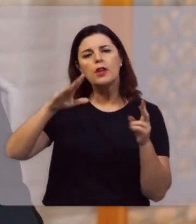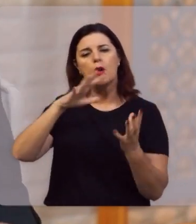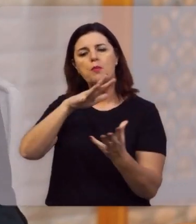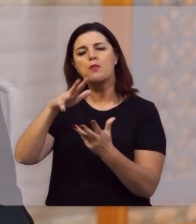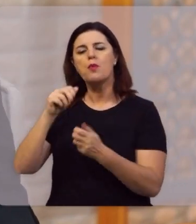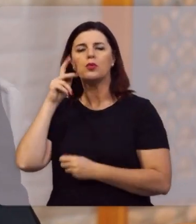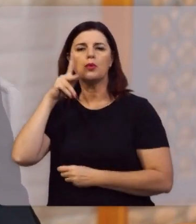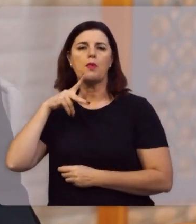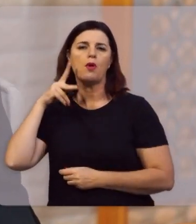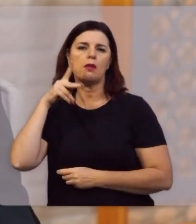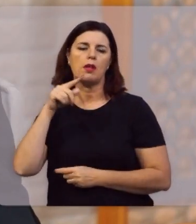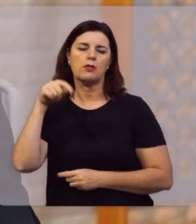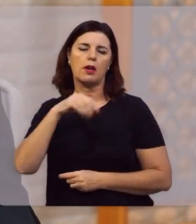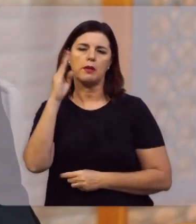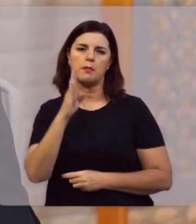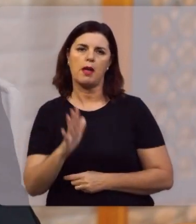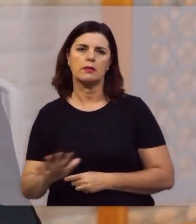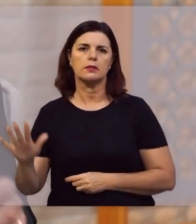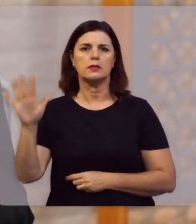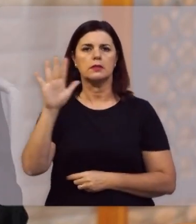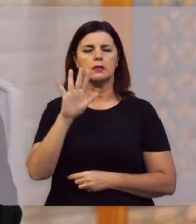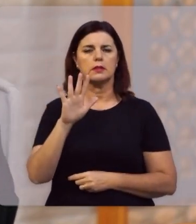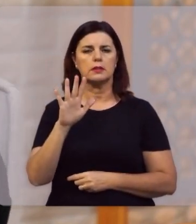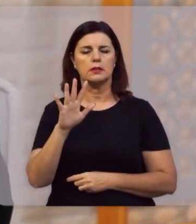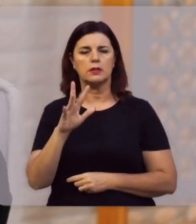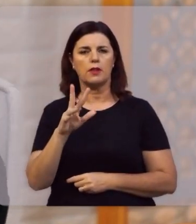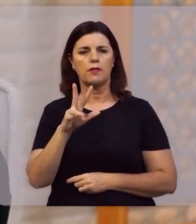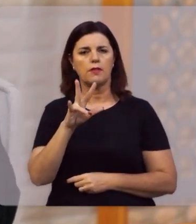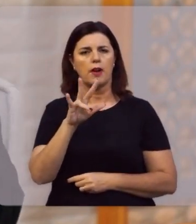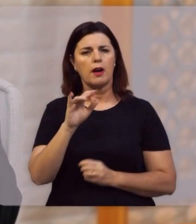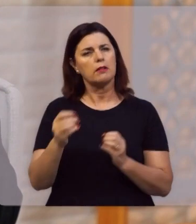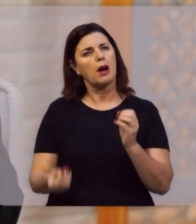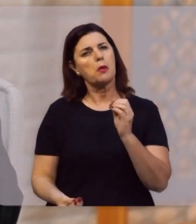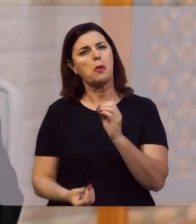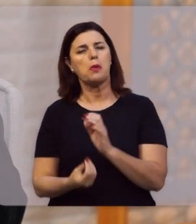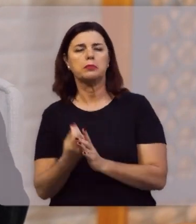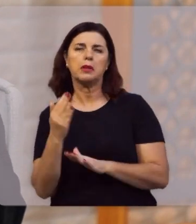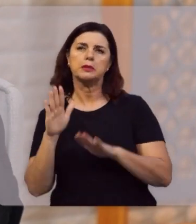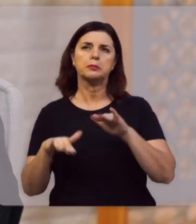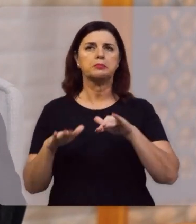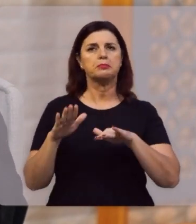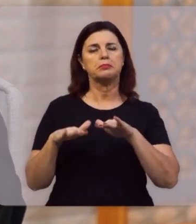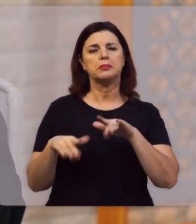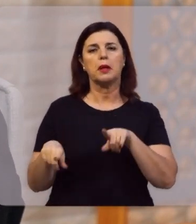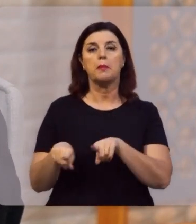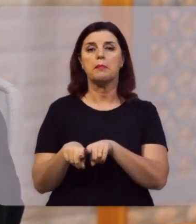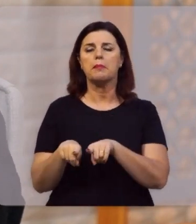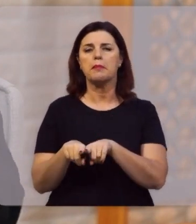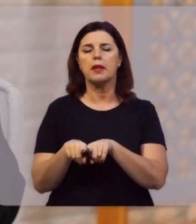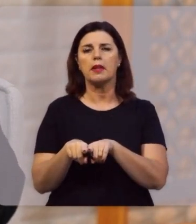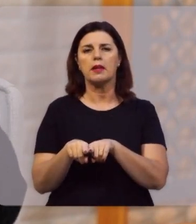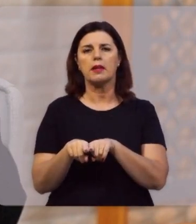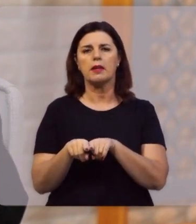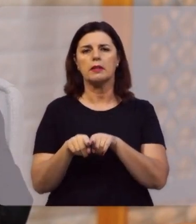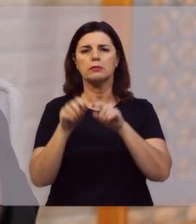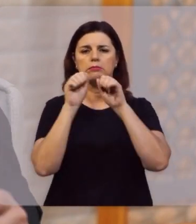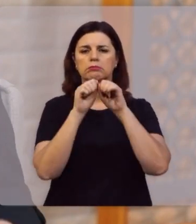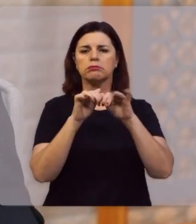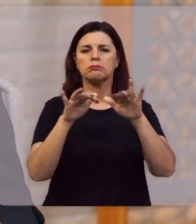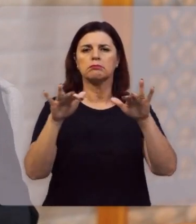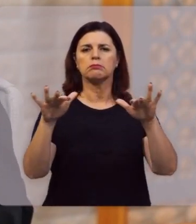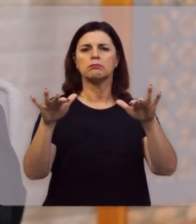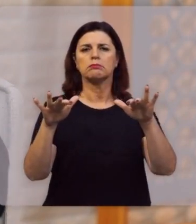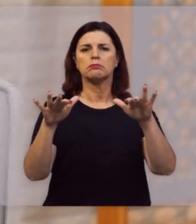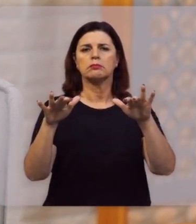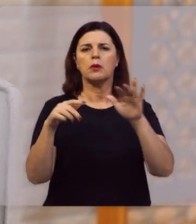mundo político no nosso país nos dias de hoje isso acaba de alguma maneira também é repercutindo